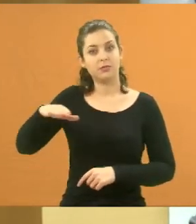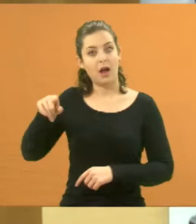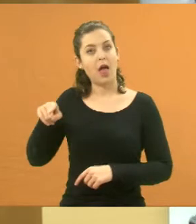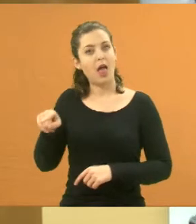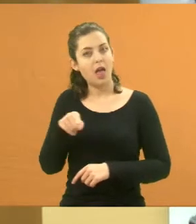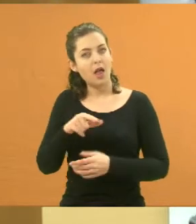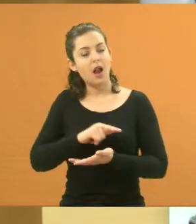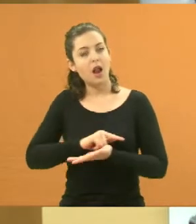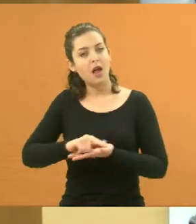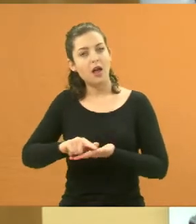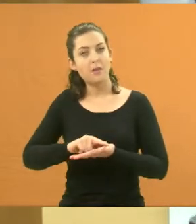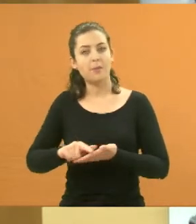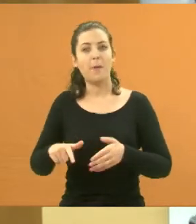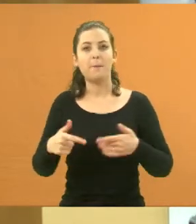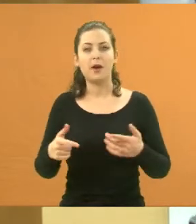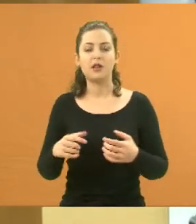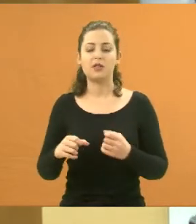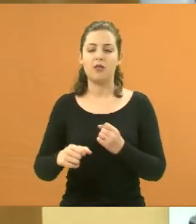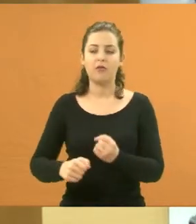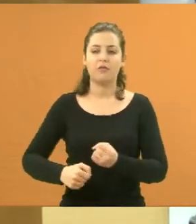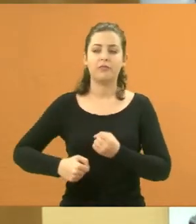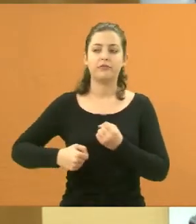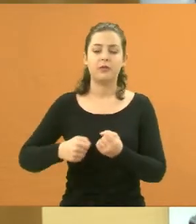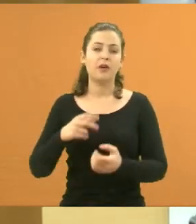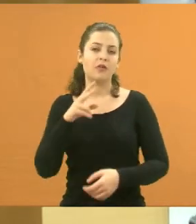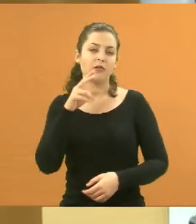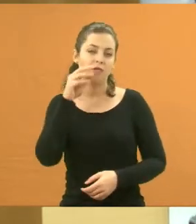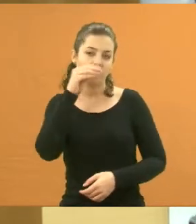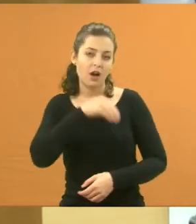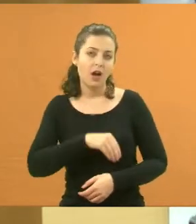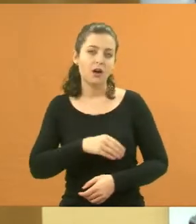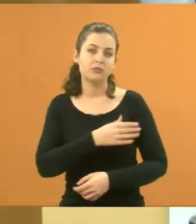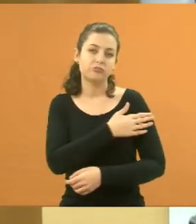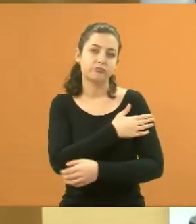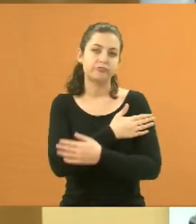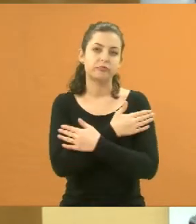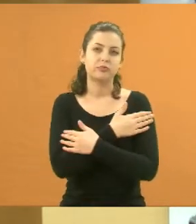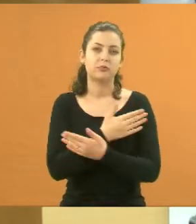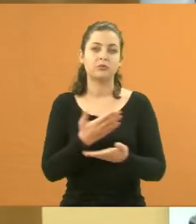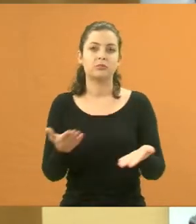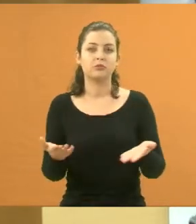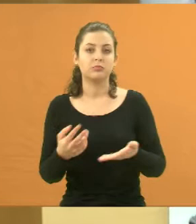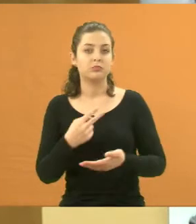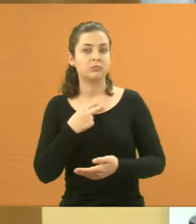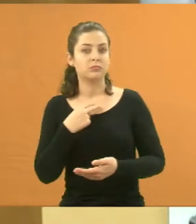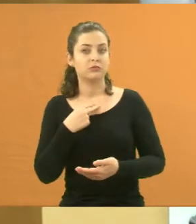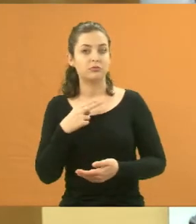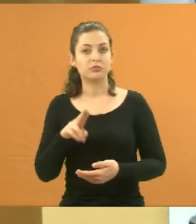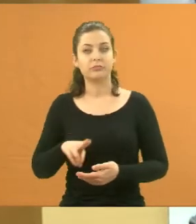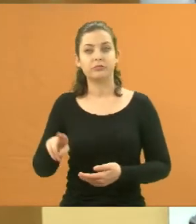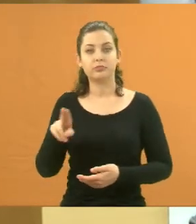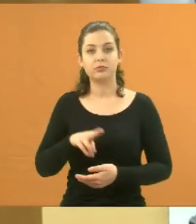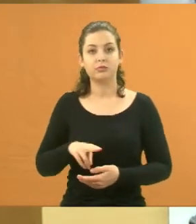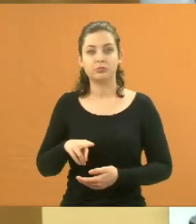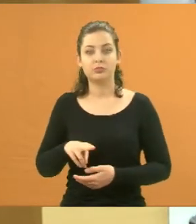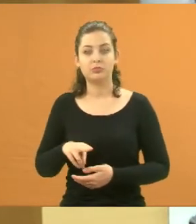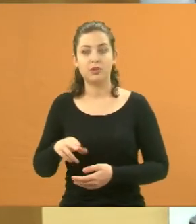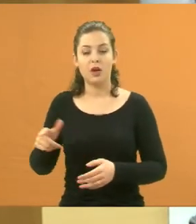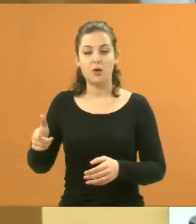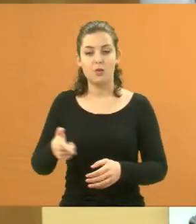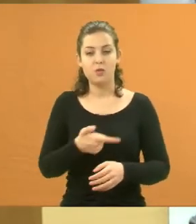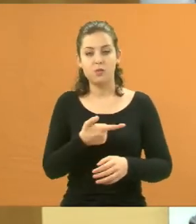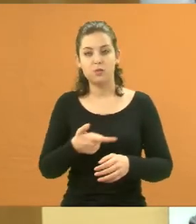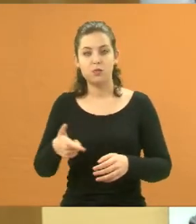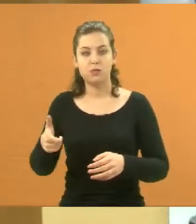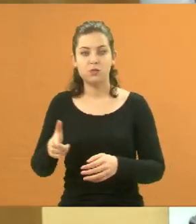limpam. Só que não tem muita força nos braços, né? E também agora, por não poder usar o famoso mata-mato, fica mais difícil